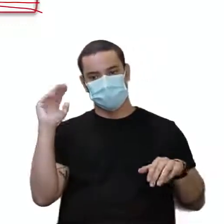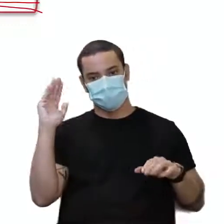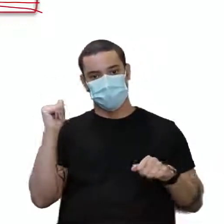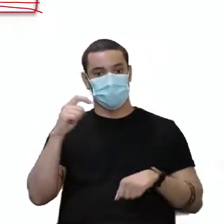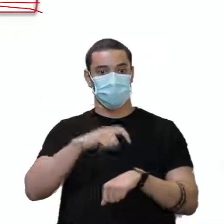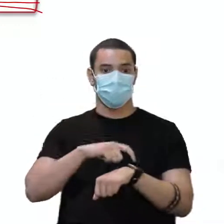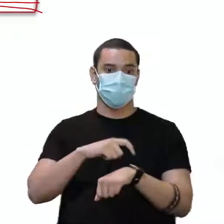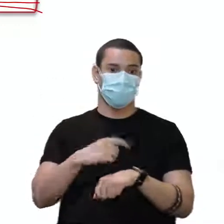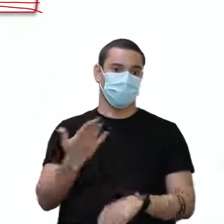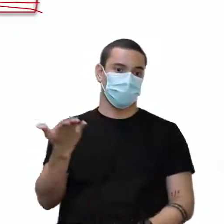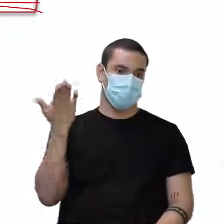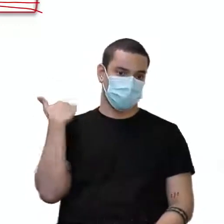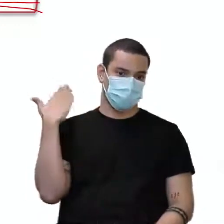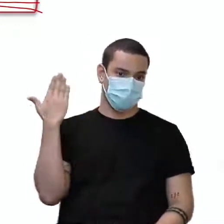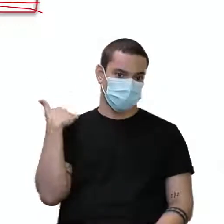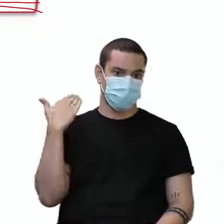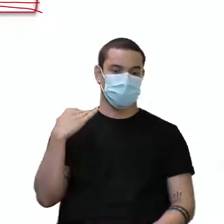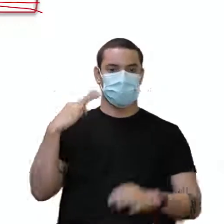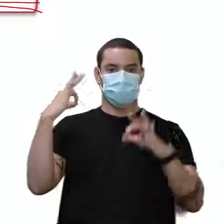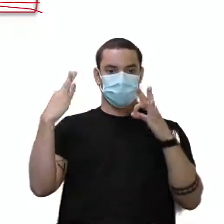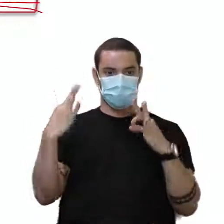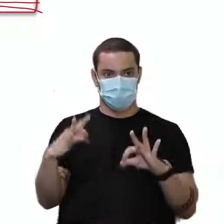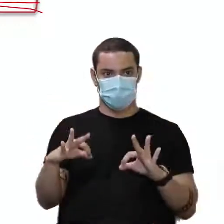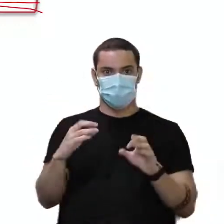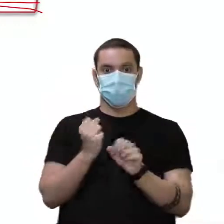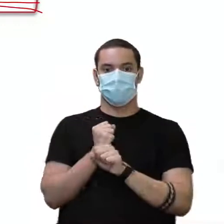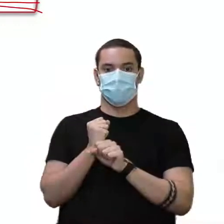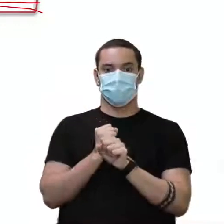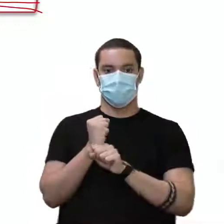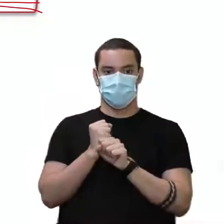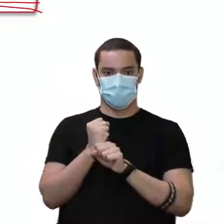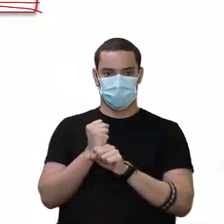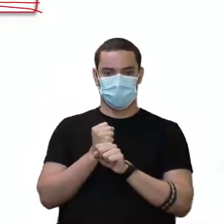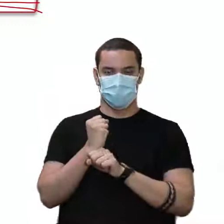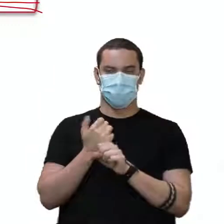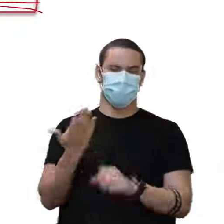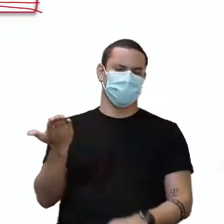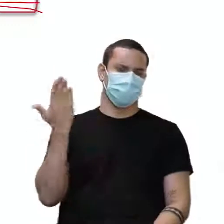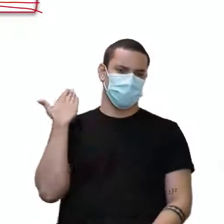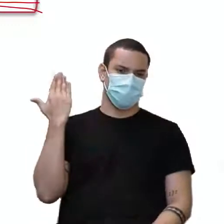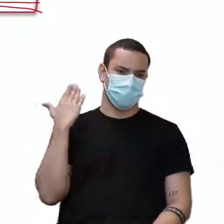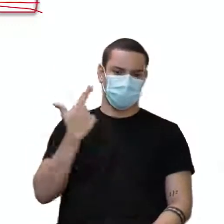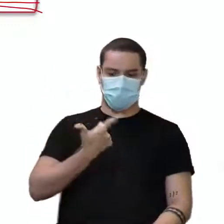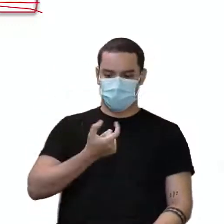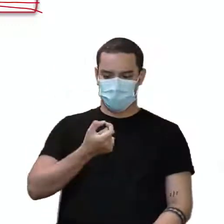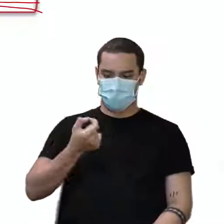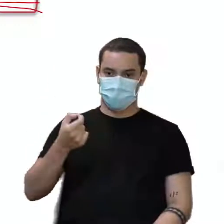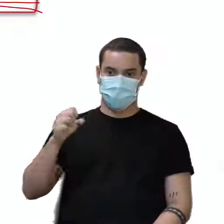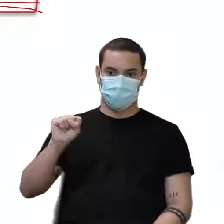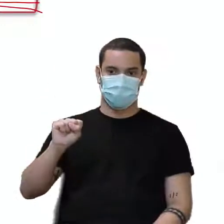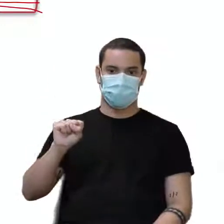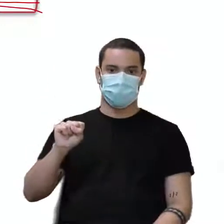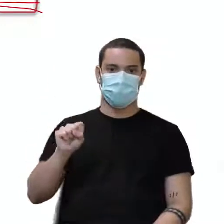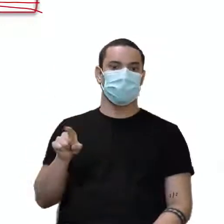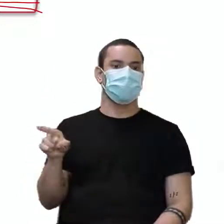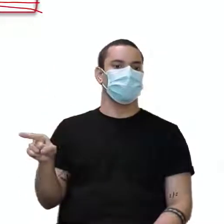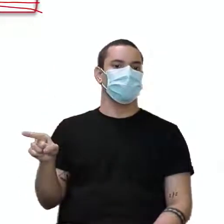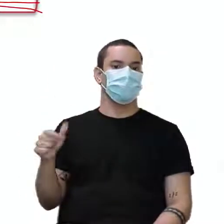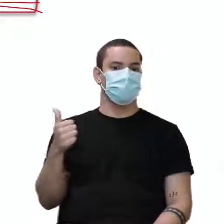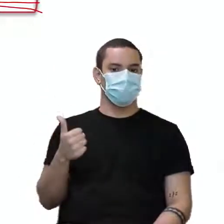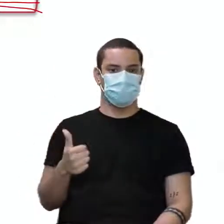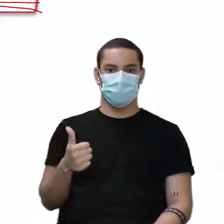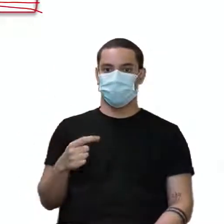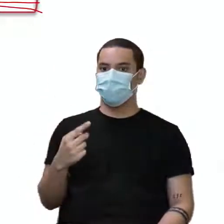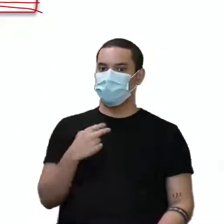tempo atrás, muito tempo atrás, a long time ago, em 2008. Aí nesse caso você não pode